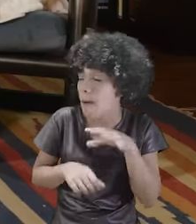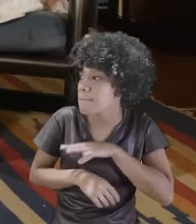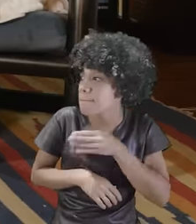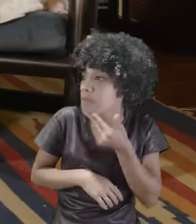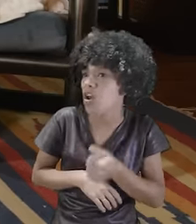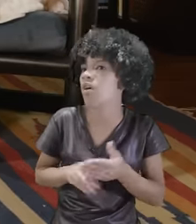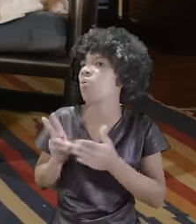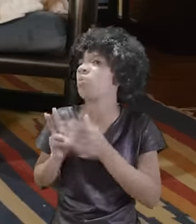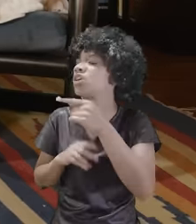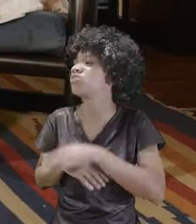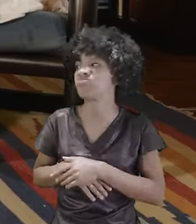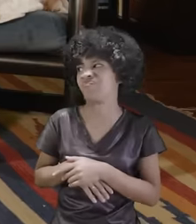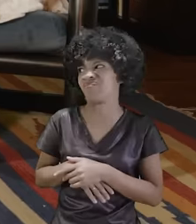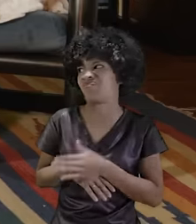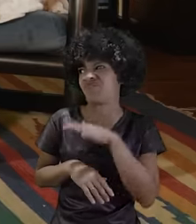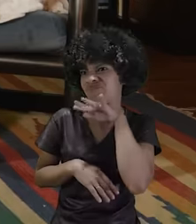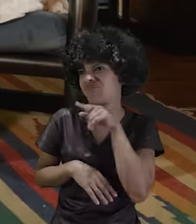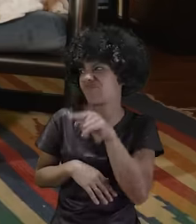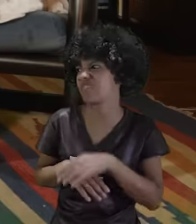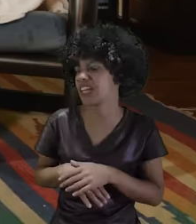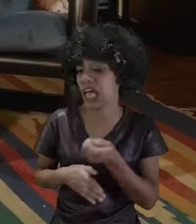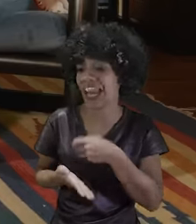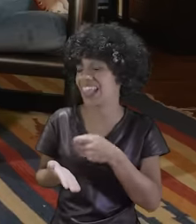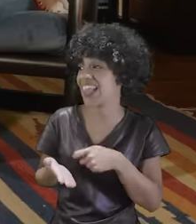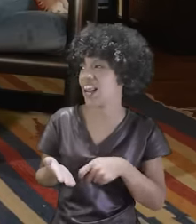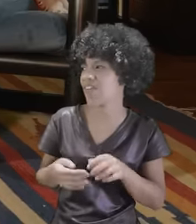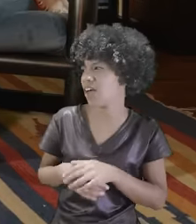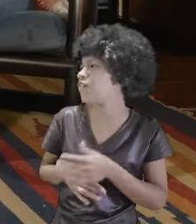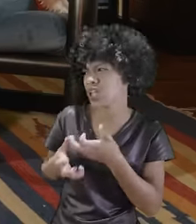melhor do que o índio que trabalha com a gente às 8:00 aqui